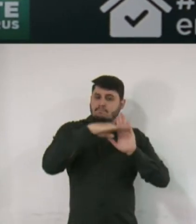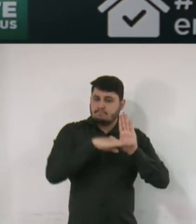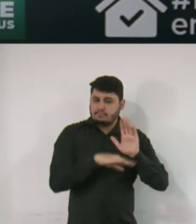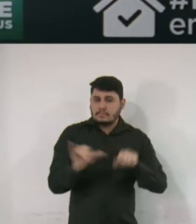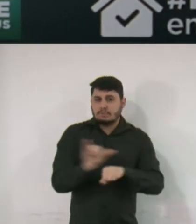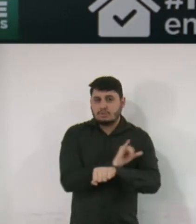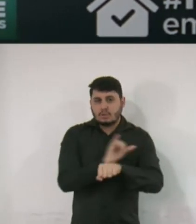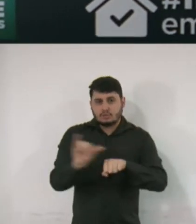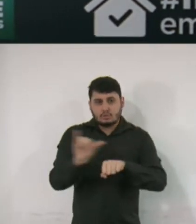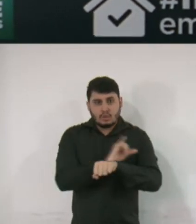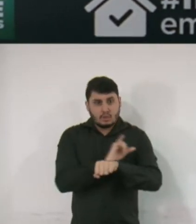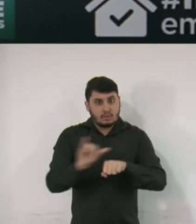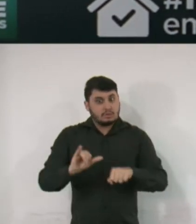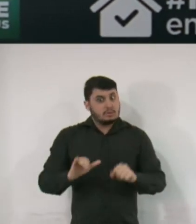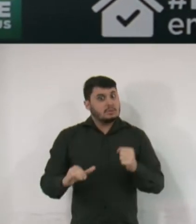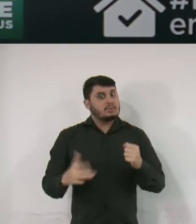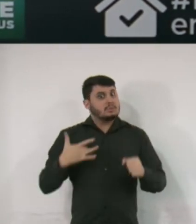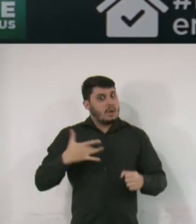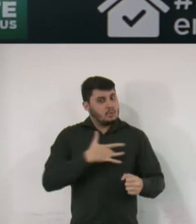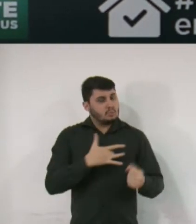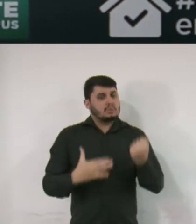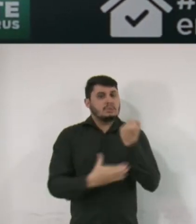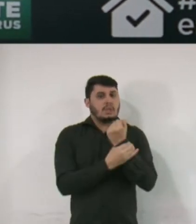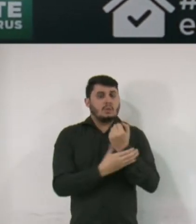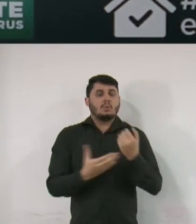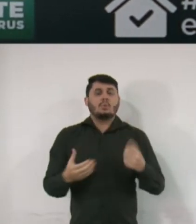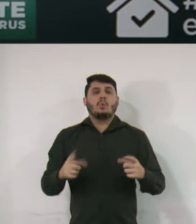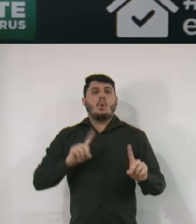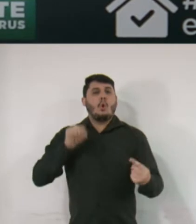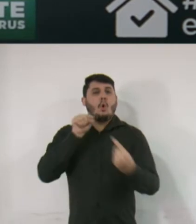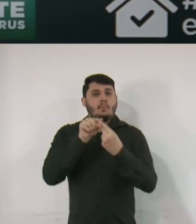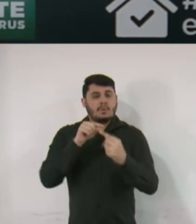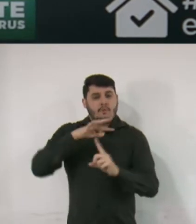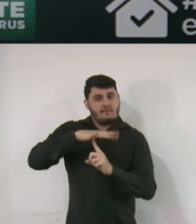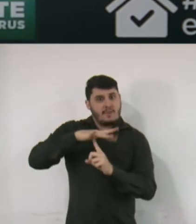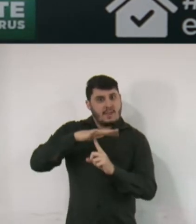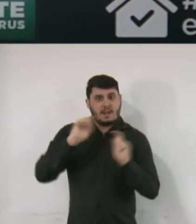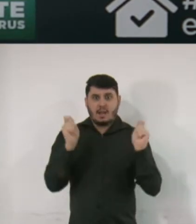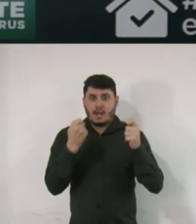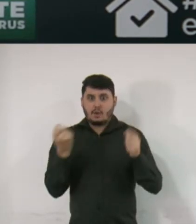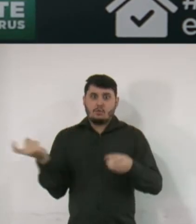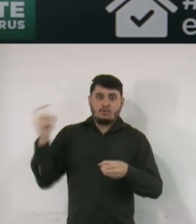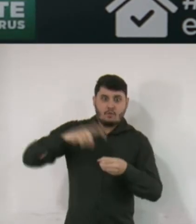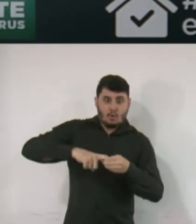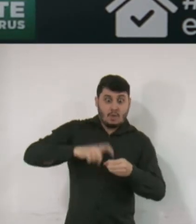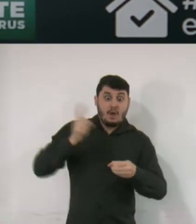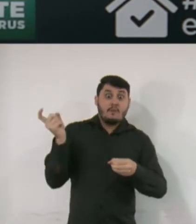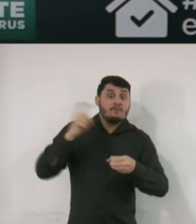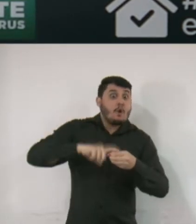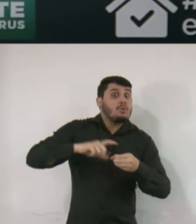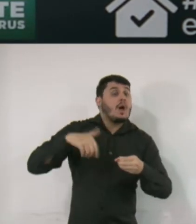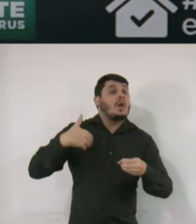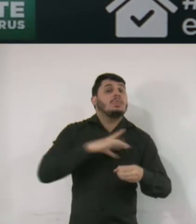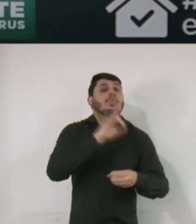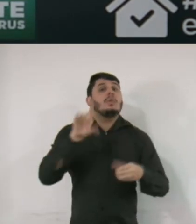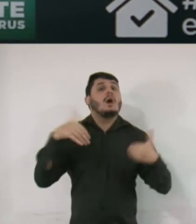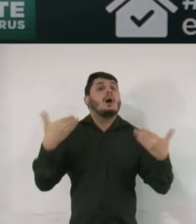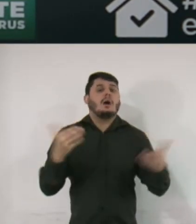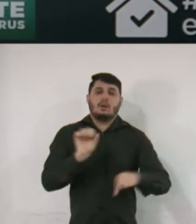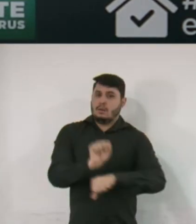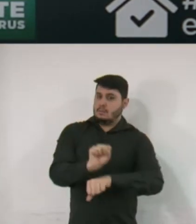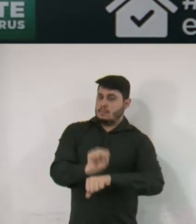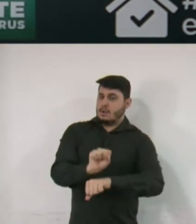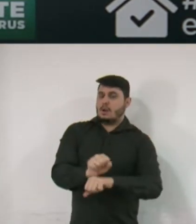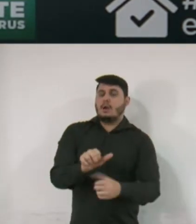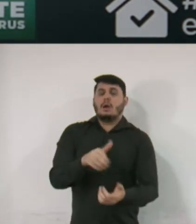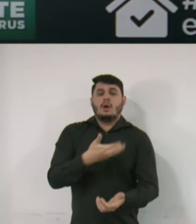sanitária para a retomada das atividades da Feira da Sulanca, quando, é importante dizer, houver autorização através de decreto